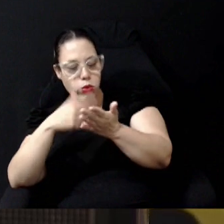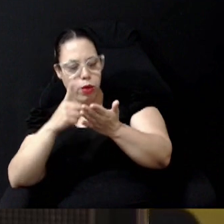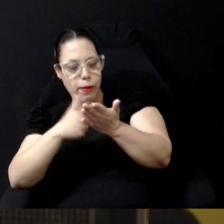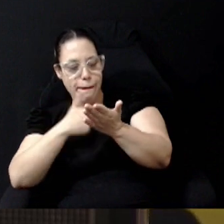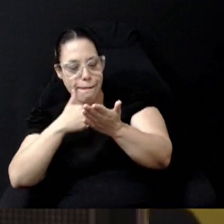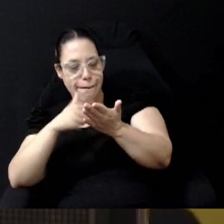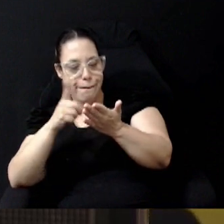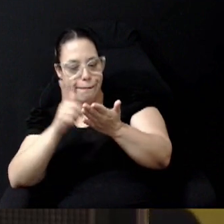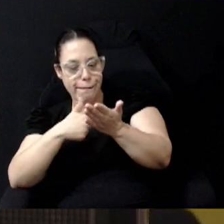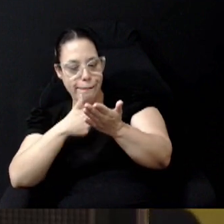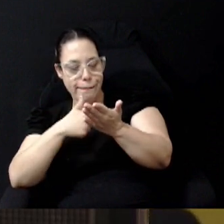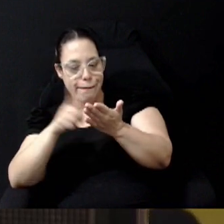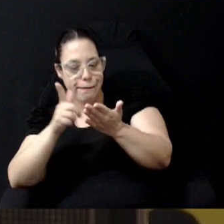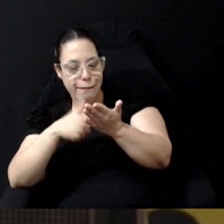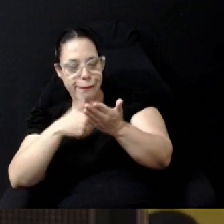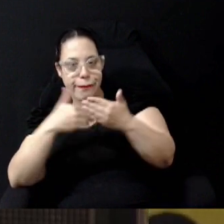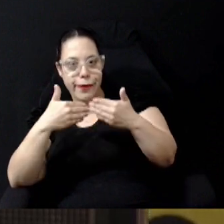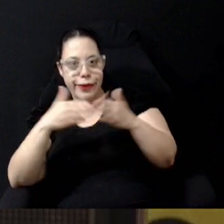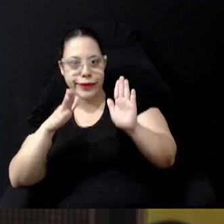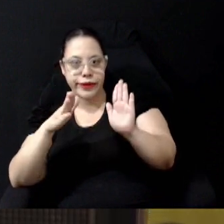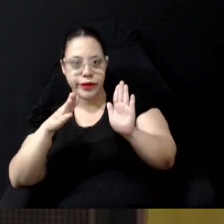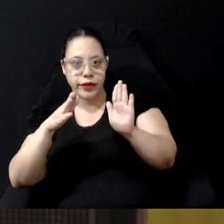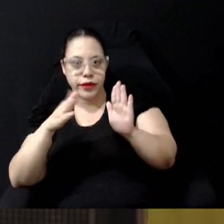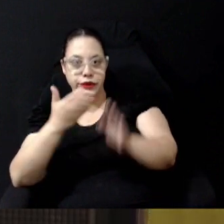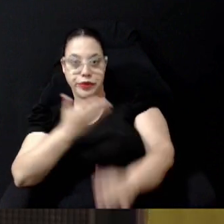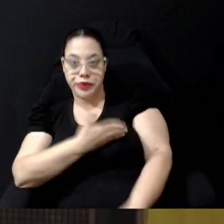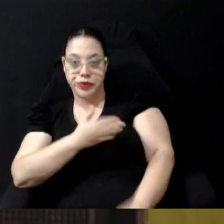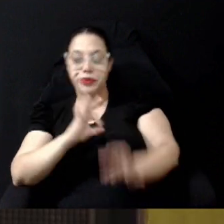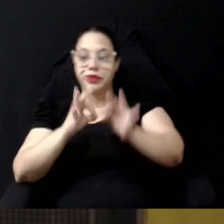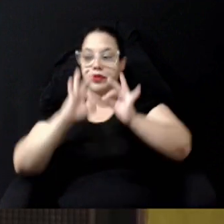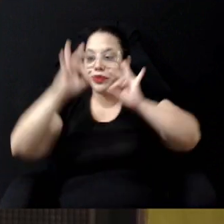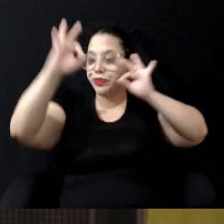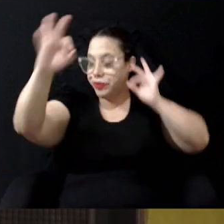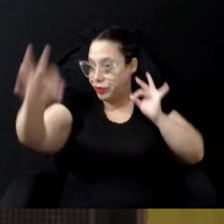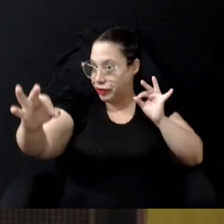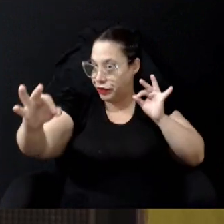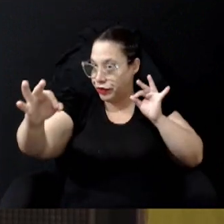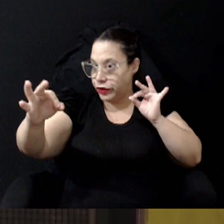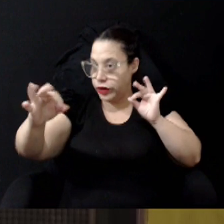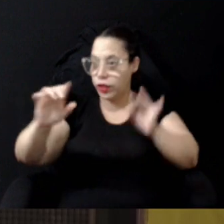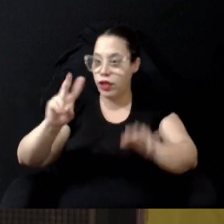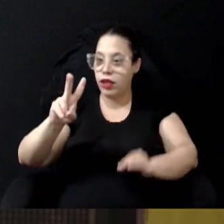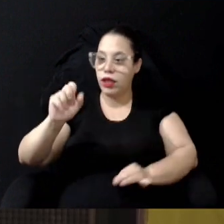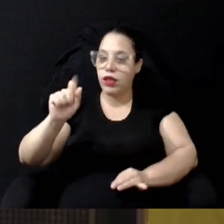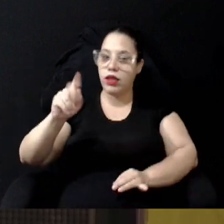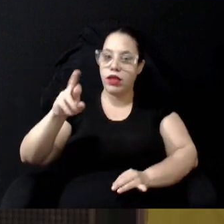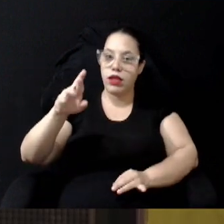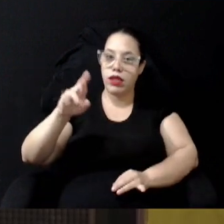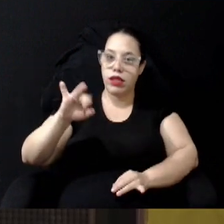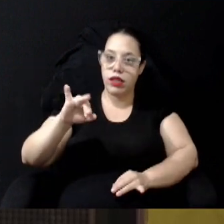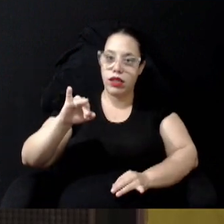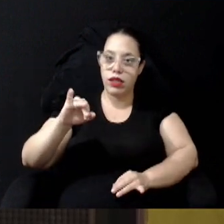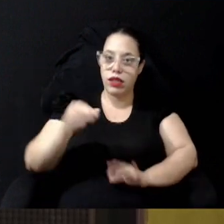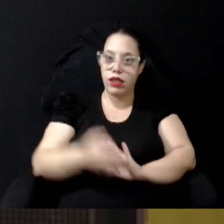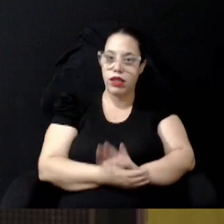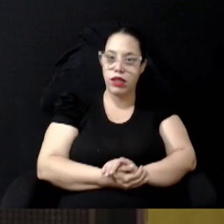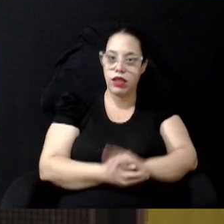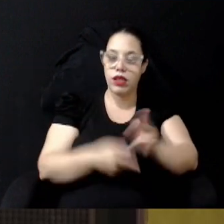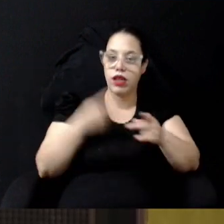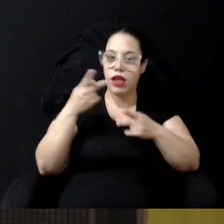uma carta também a amigos distantes, seu Valdir conta um pouco da história de Campinas a